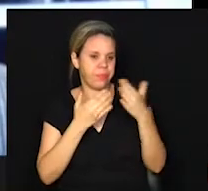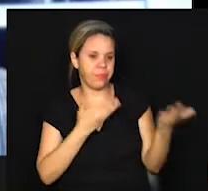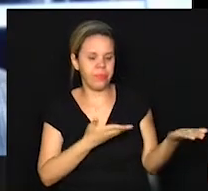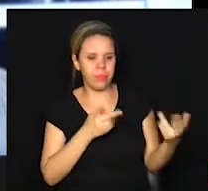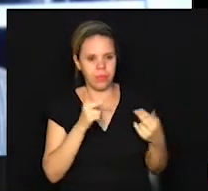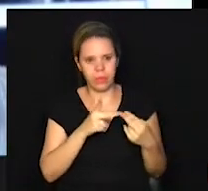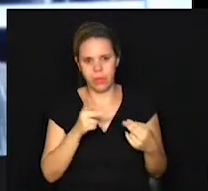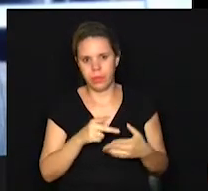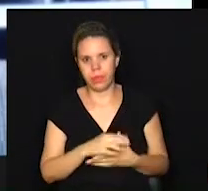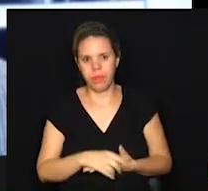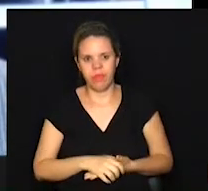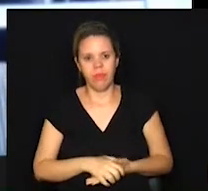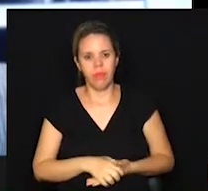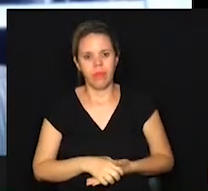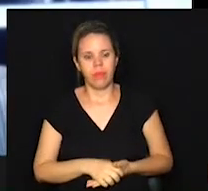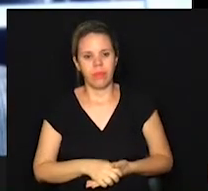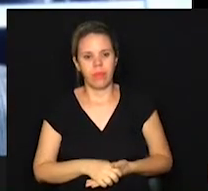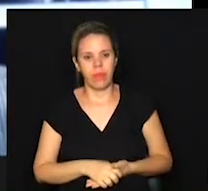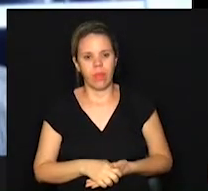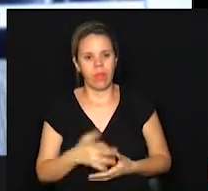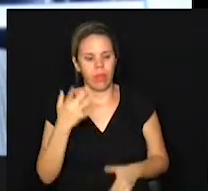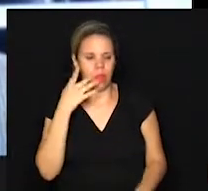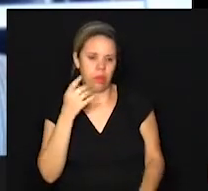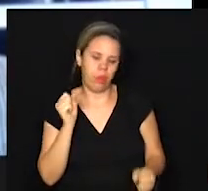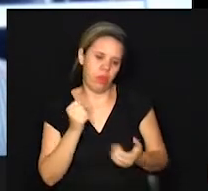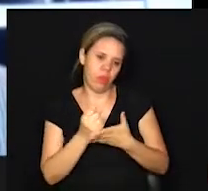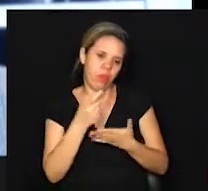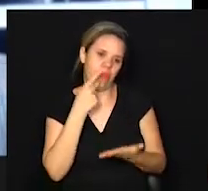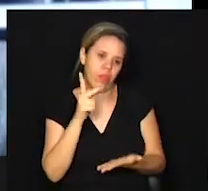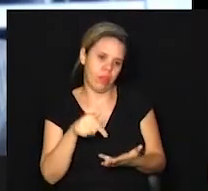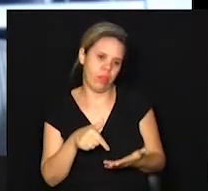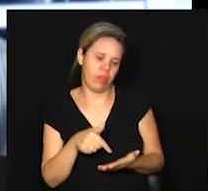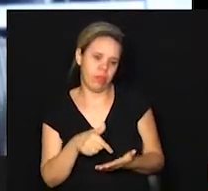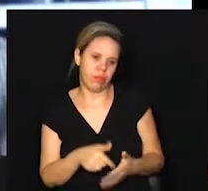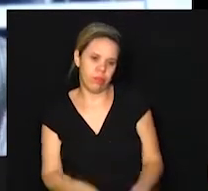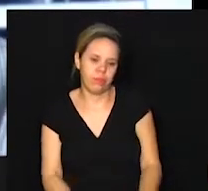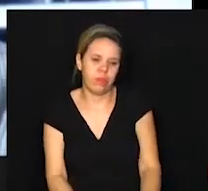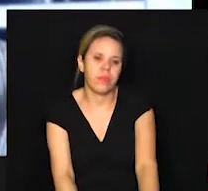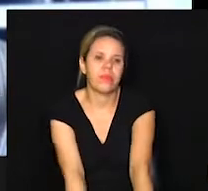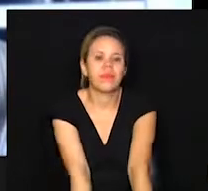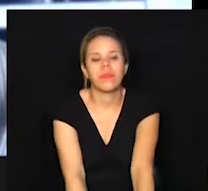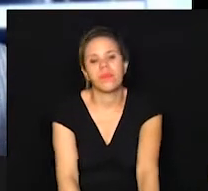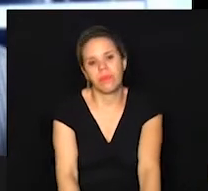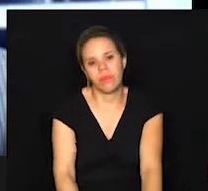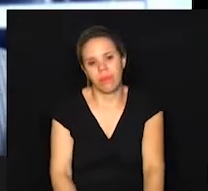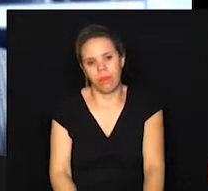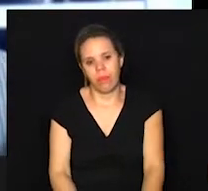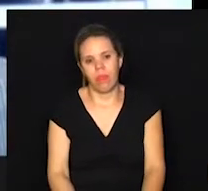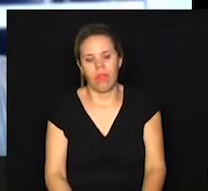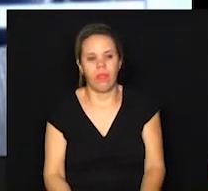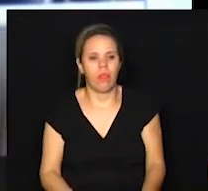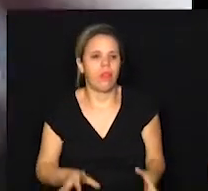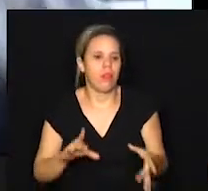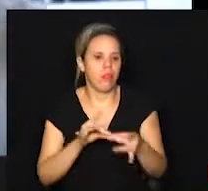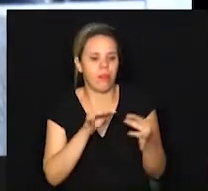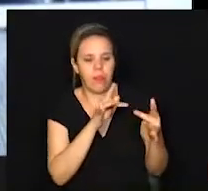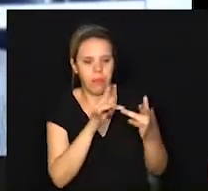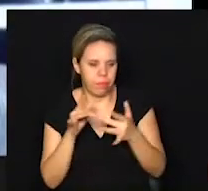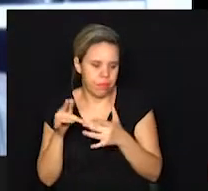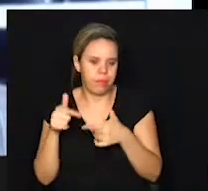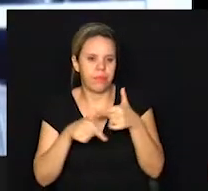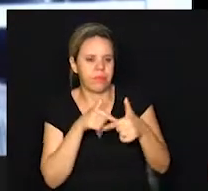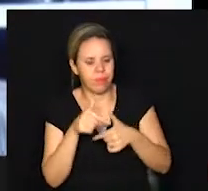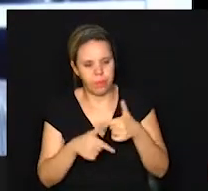Unip. Bom, eu não sei se eu pude ajudar, meu caso é um pouco esse, mas para o senhor ver como está entrelaçado aí com